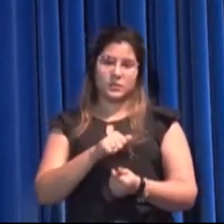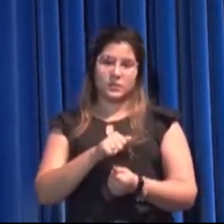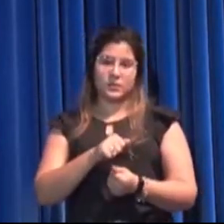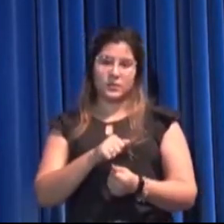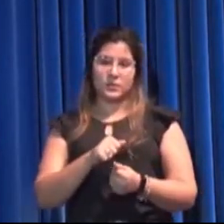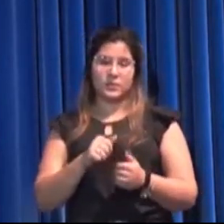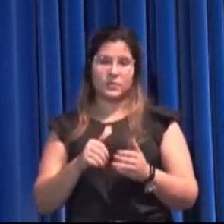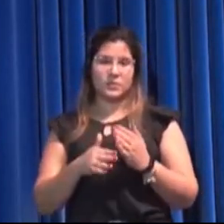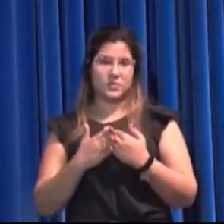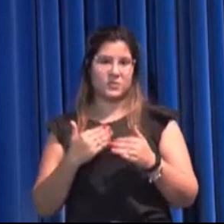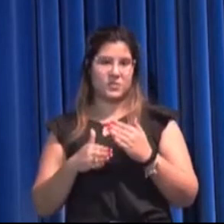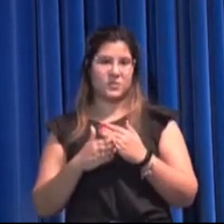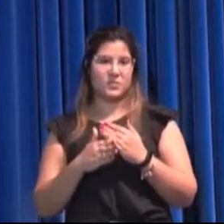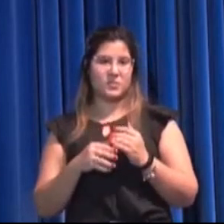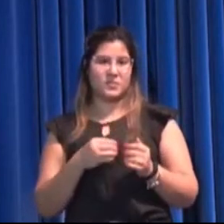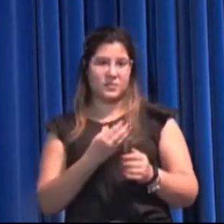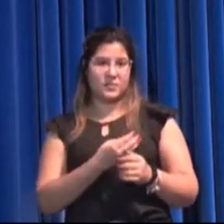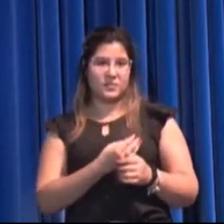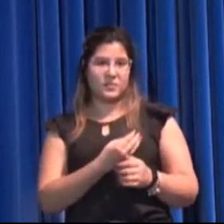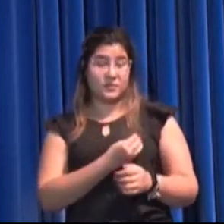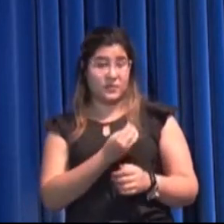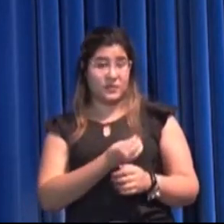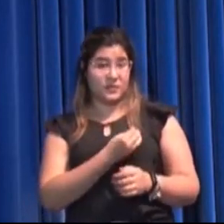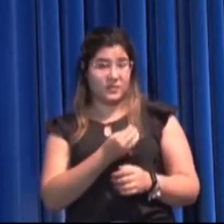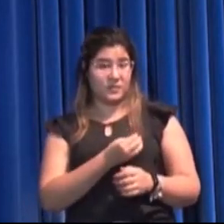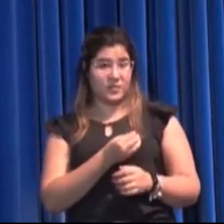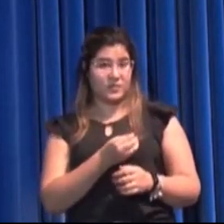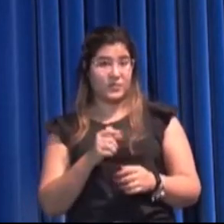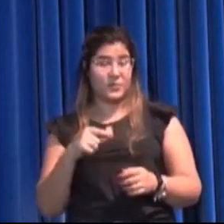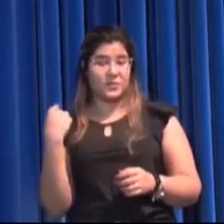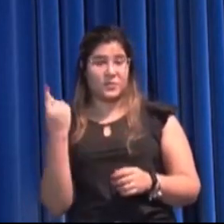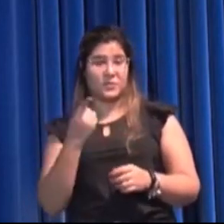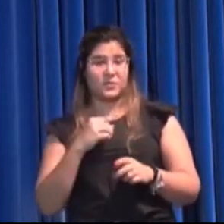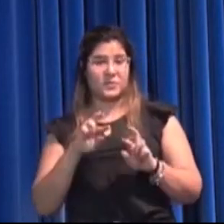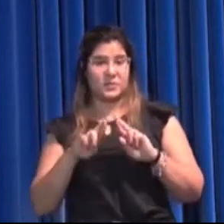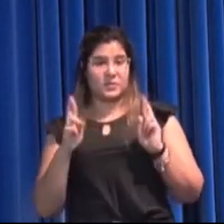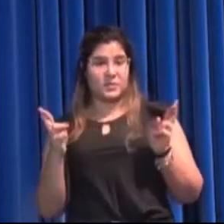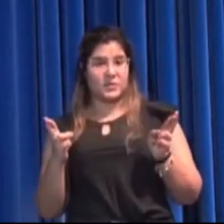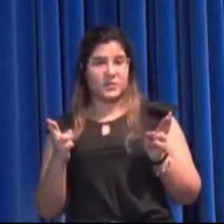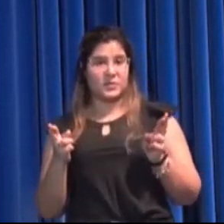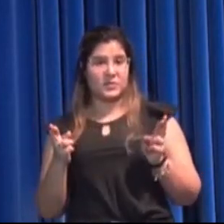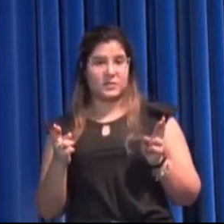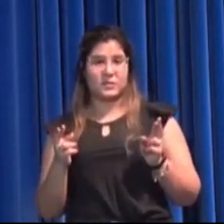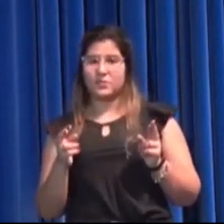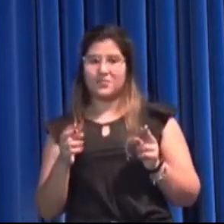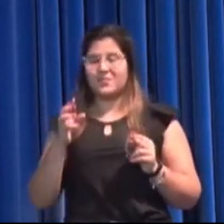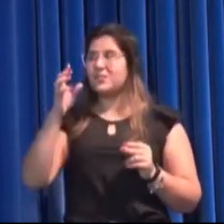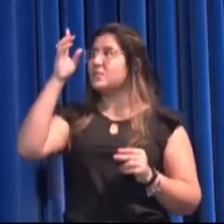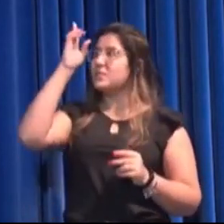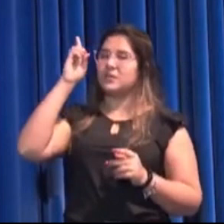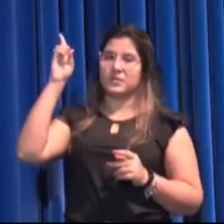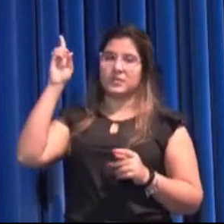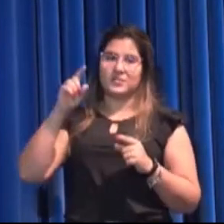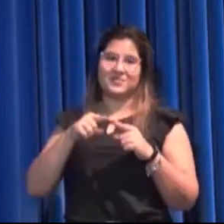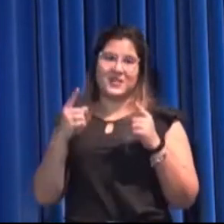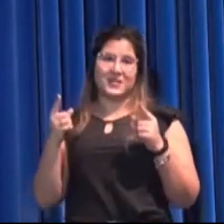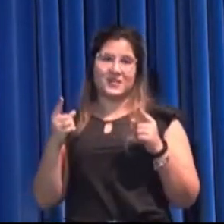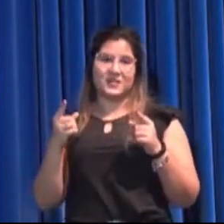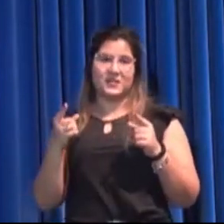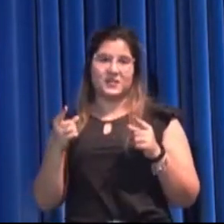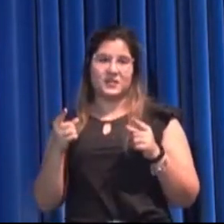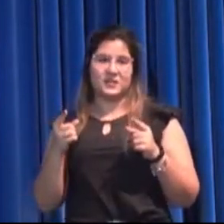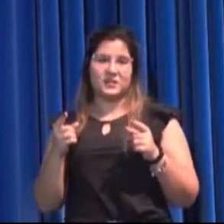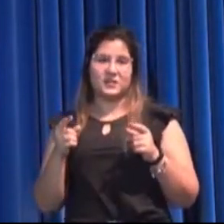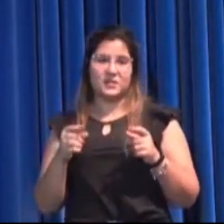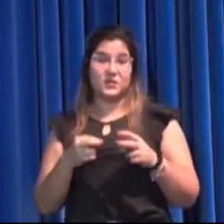em que vivemos, muitas vezes a nossa esperança é colocada não em Deus, mas em